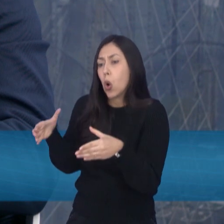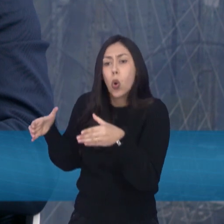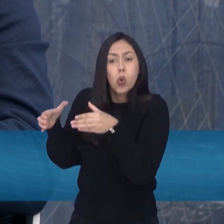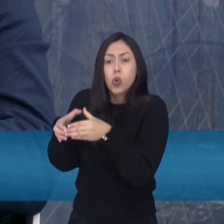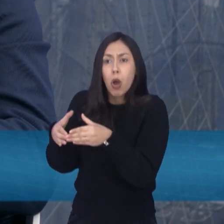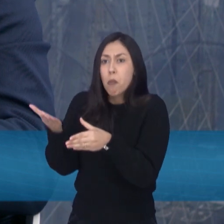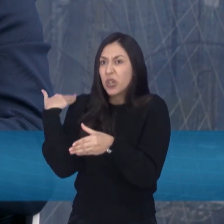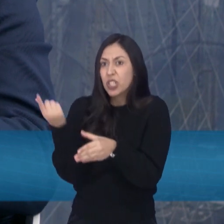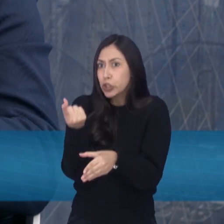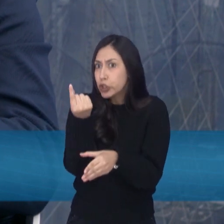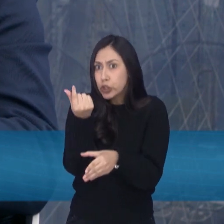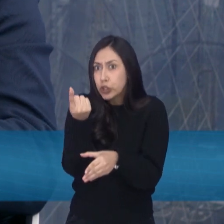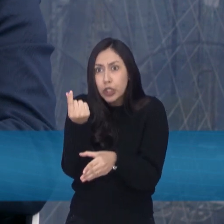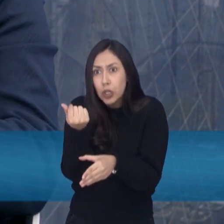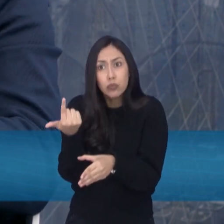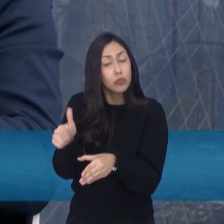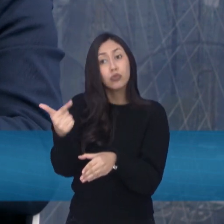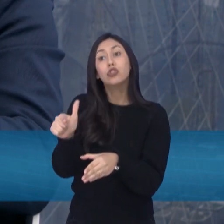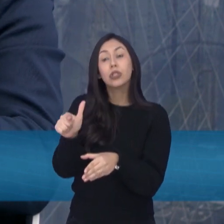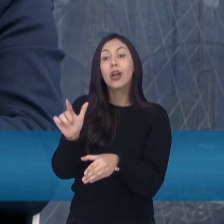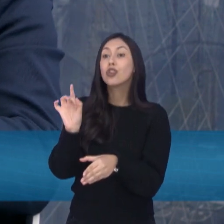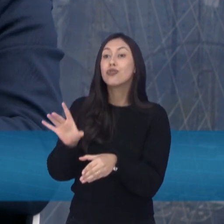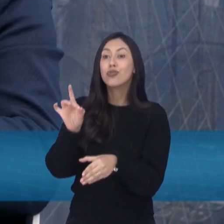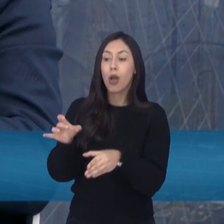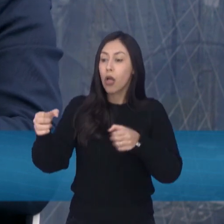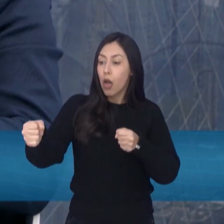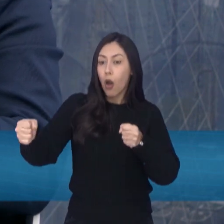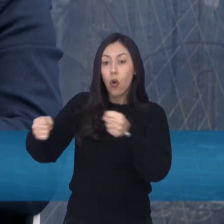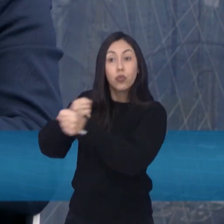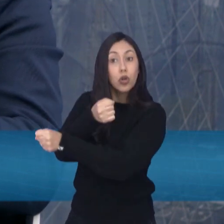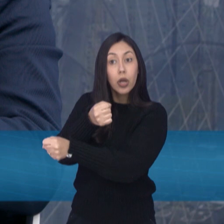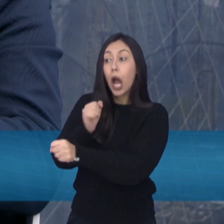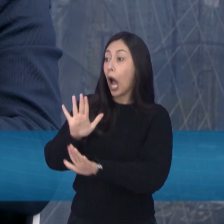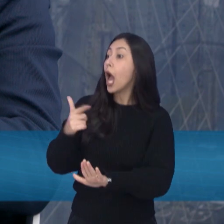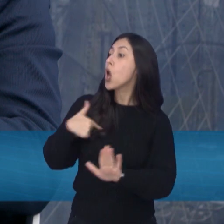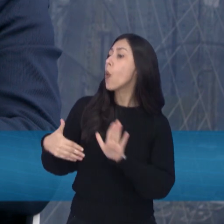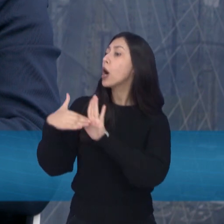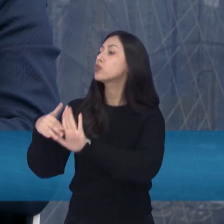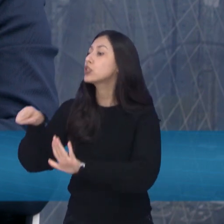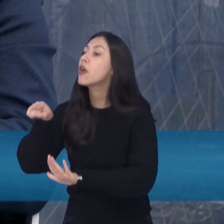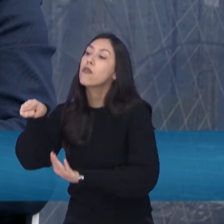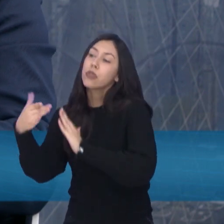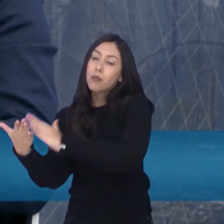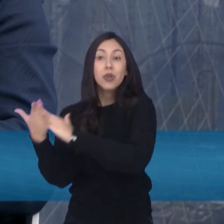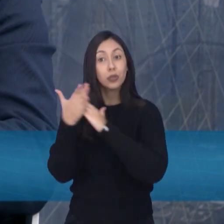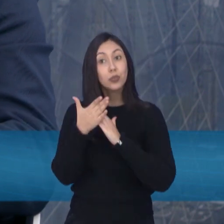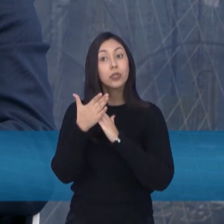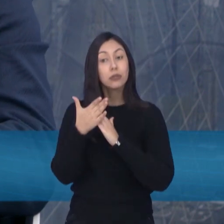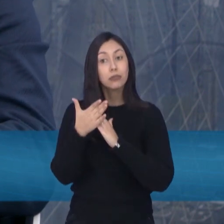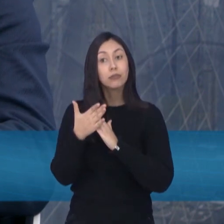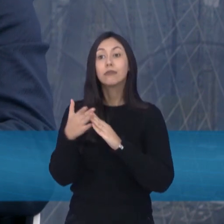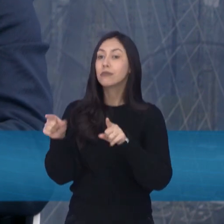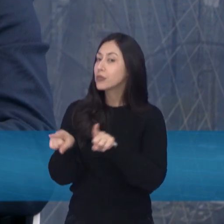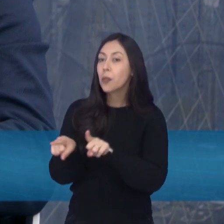moeda circulante realiza trocas, realiza atividades que vão ao encontro da necessidade de sobrevivência que eles têm. Isso entende-se